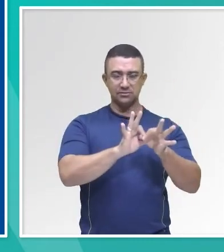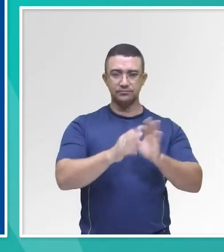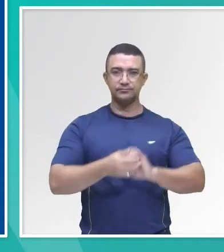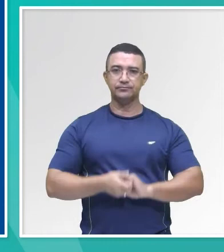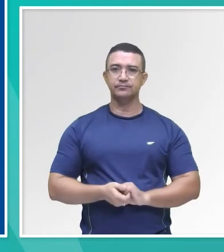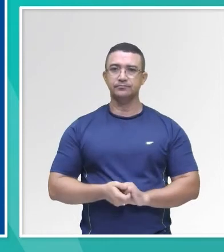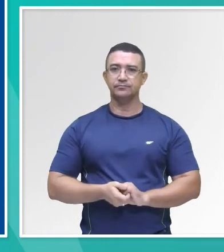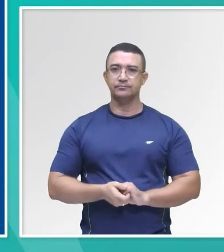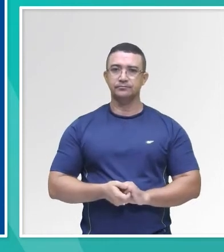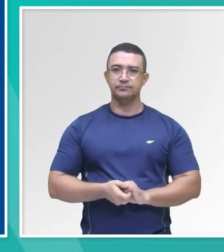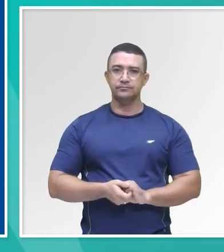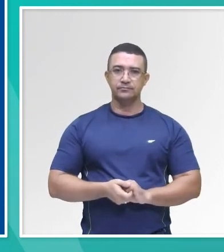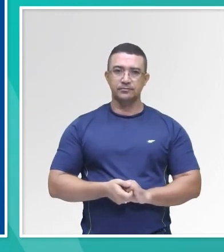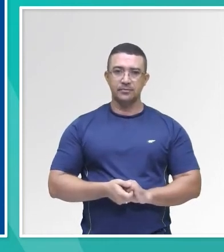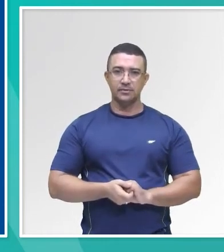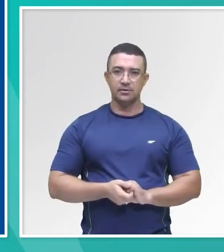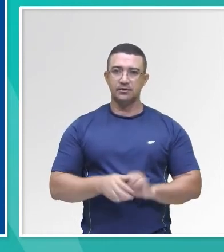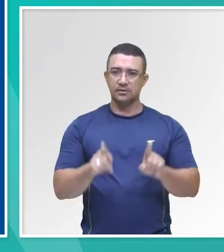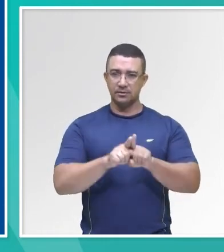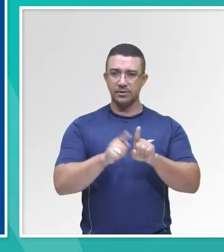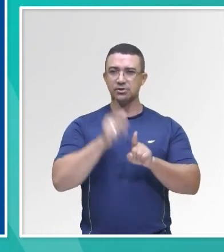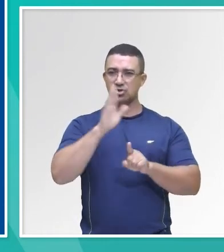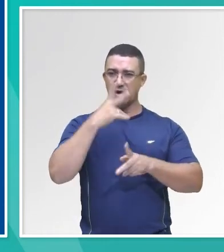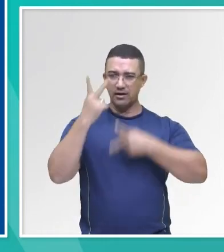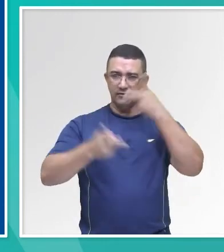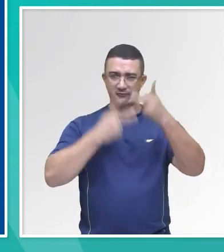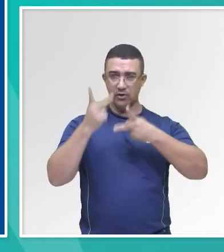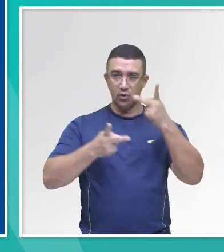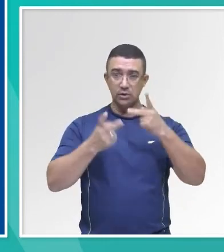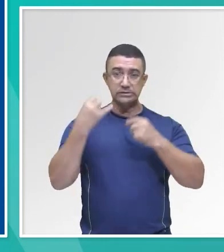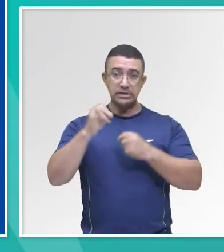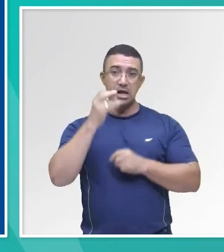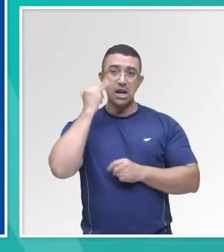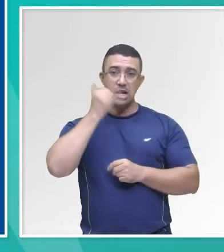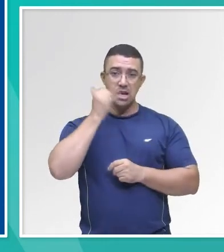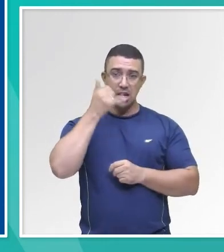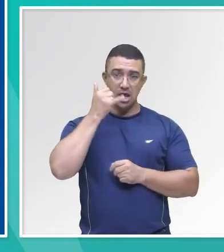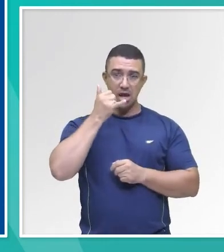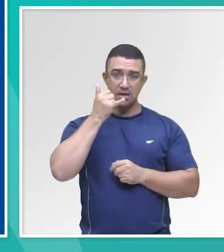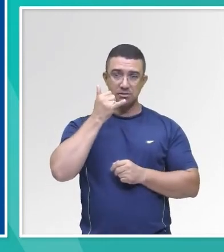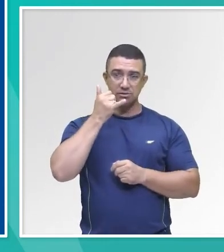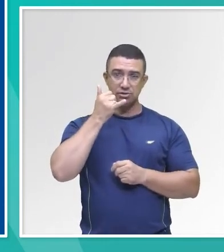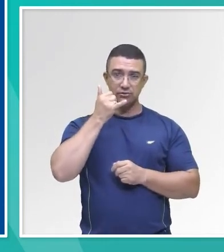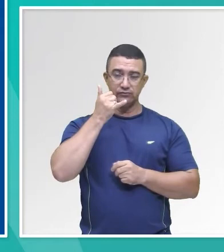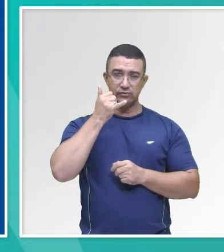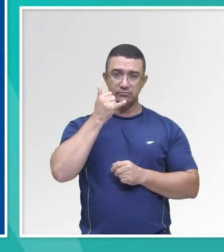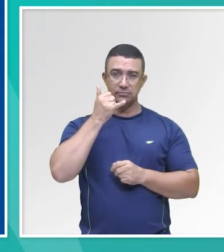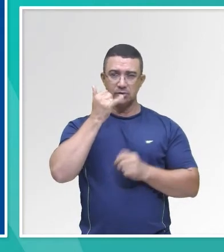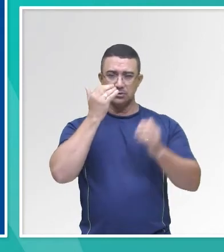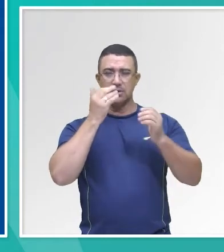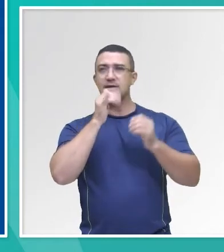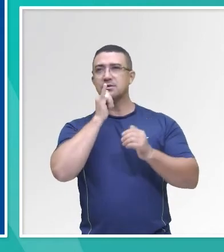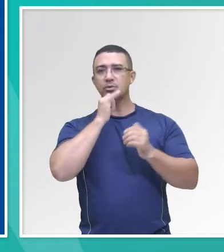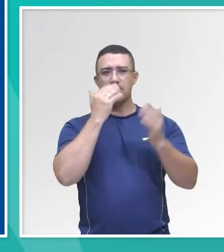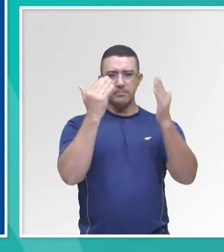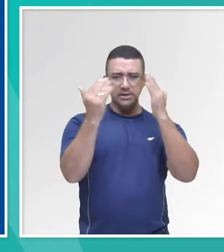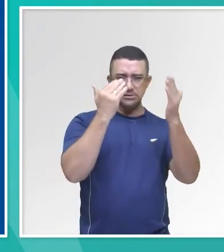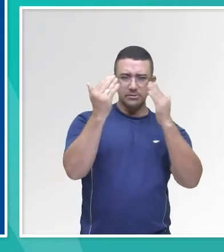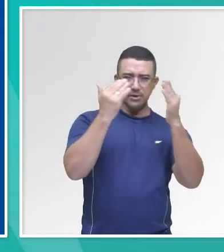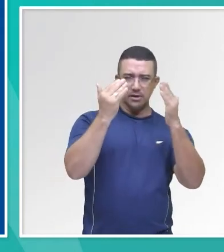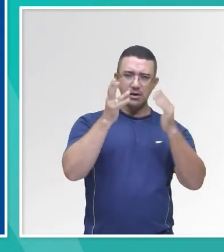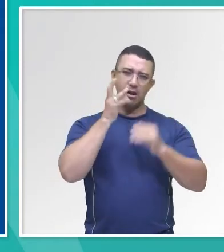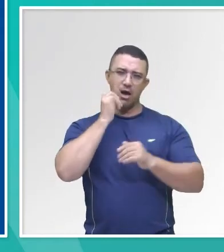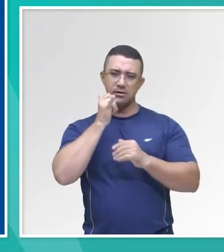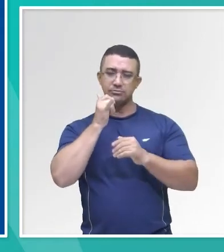anteriormente a respeito que quando uma narrativa, ao analisar uma narrativa, você tem que